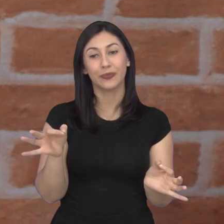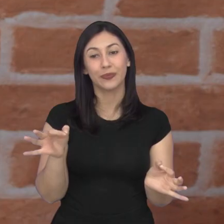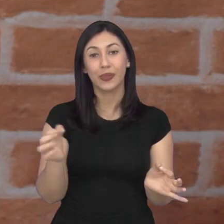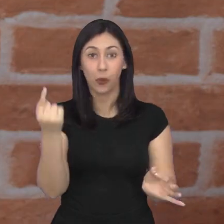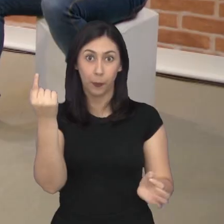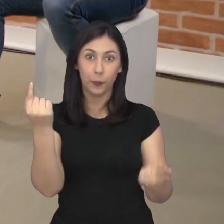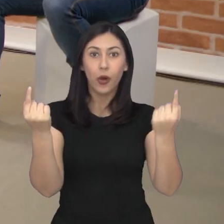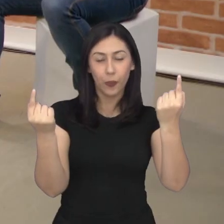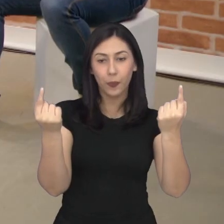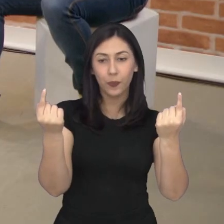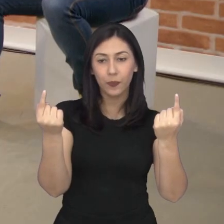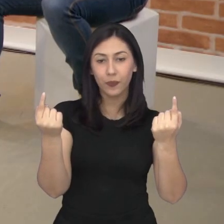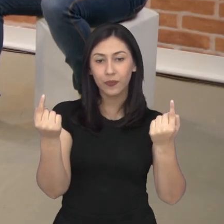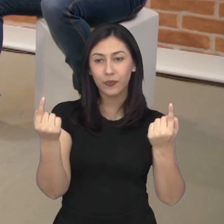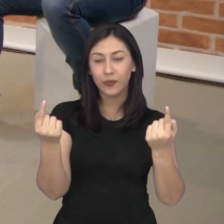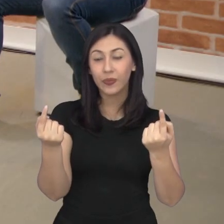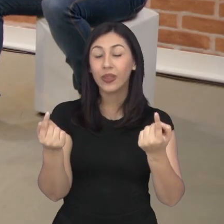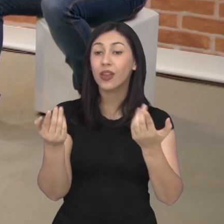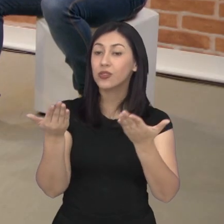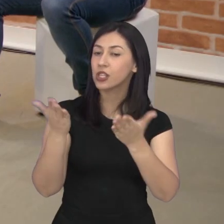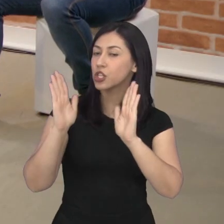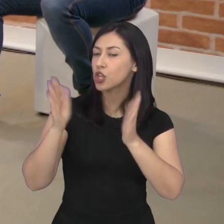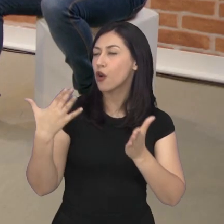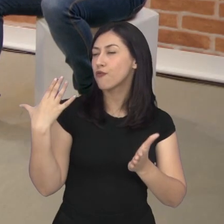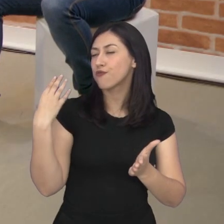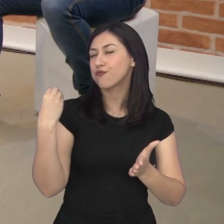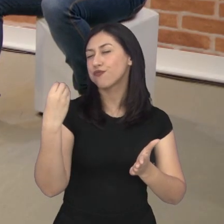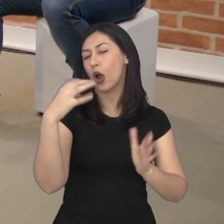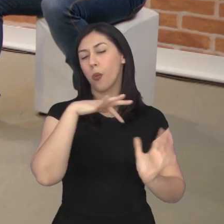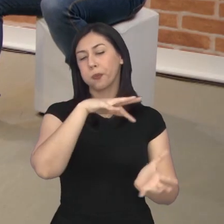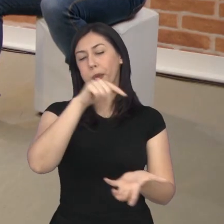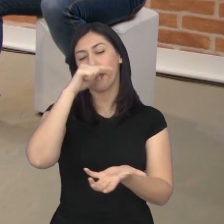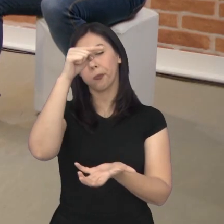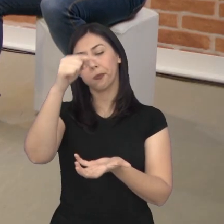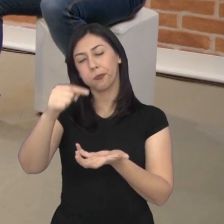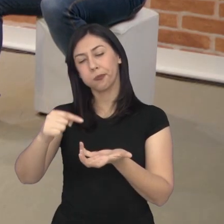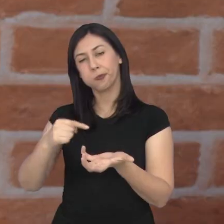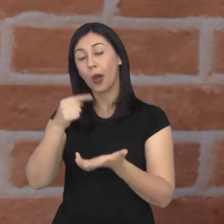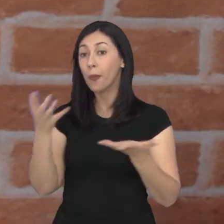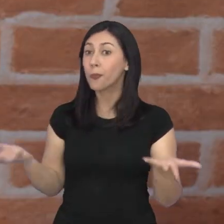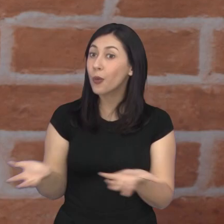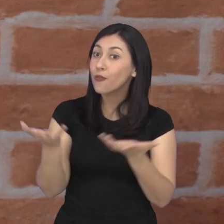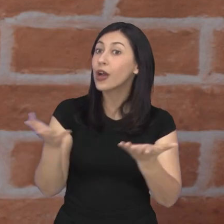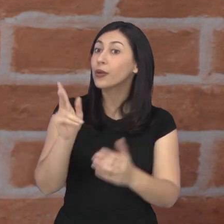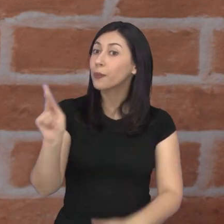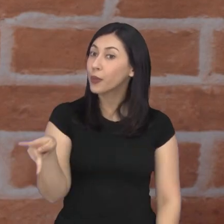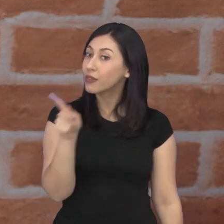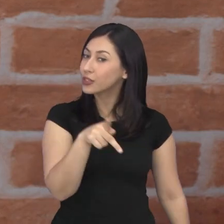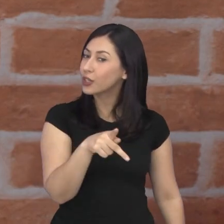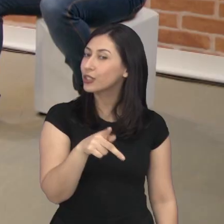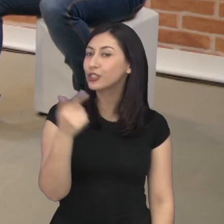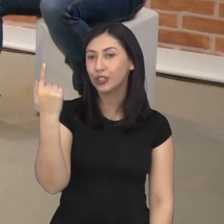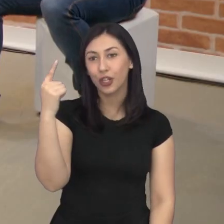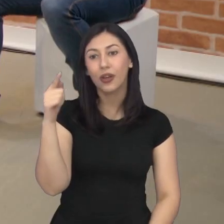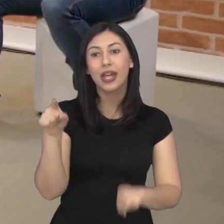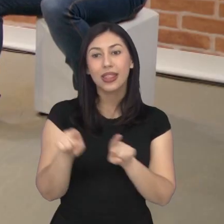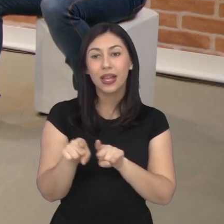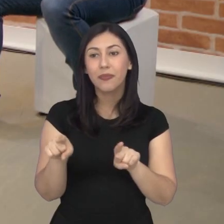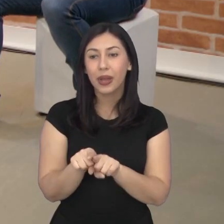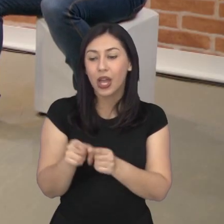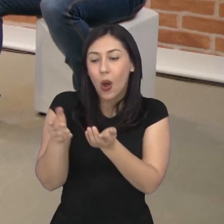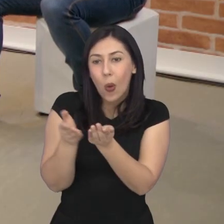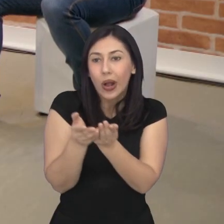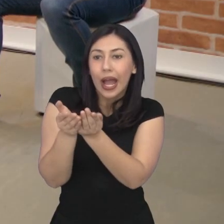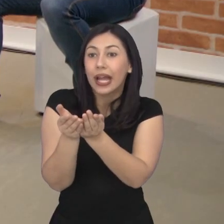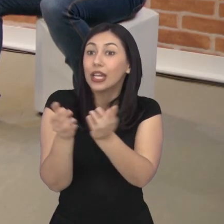Demorou. Vou fazer um de cada vez. Como você já viajou o mundo todo, incentivado por esse professor de geografia, e em muitas dessas viagens